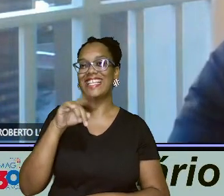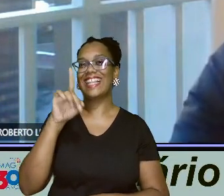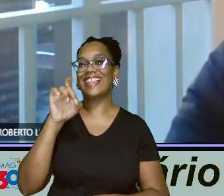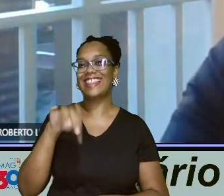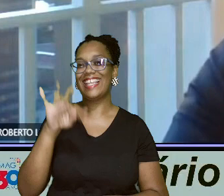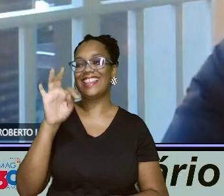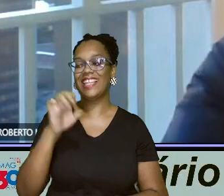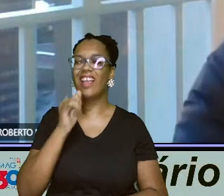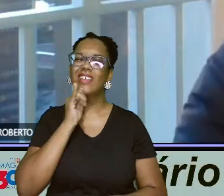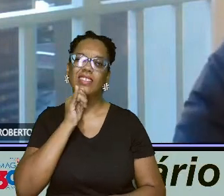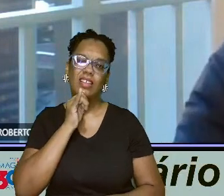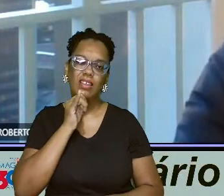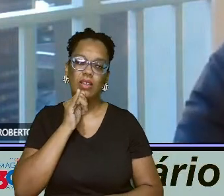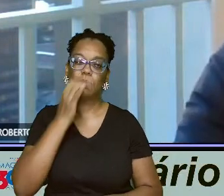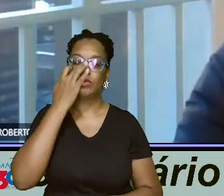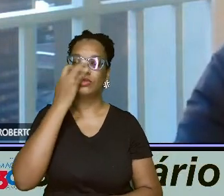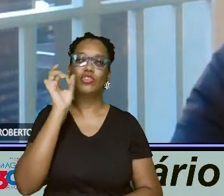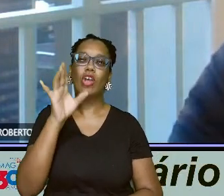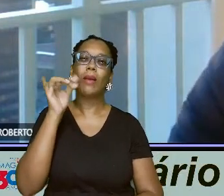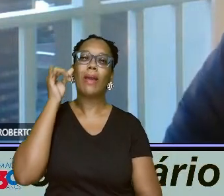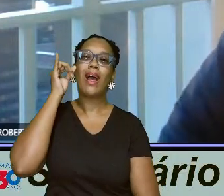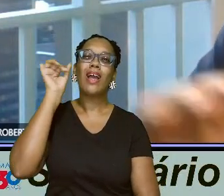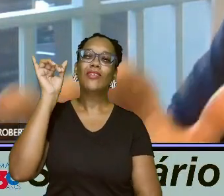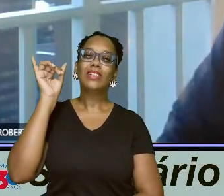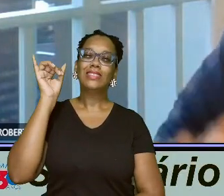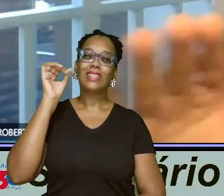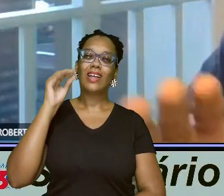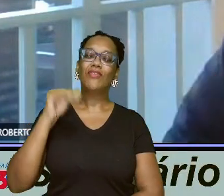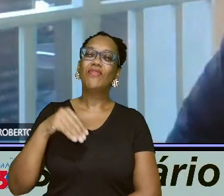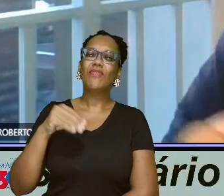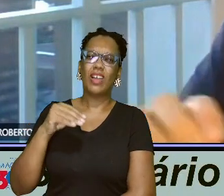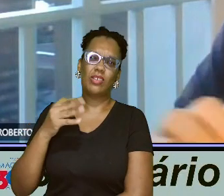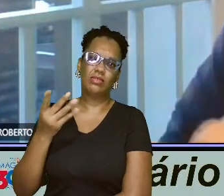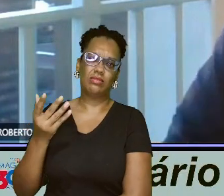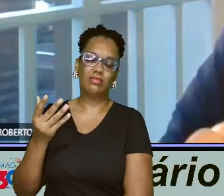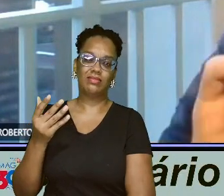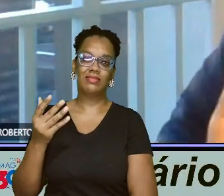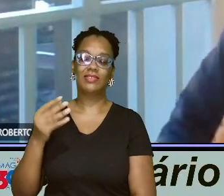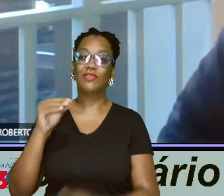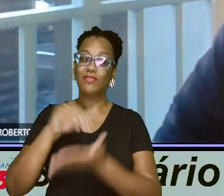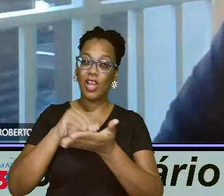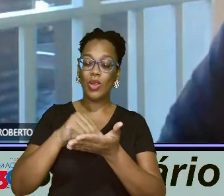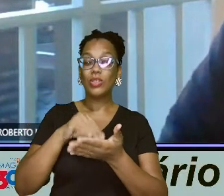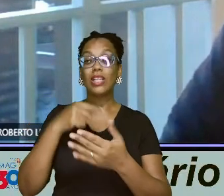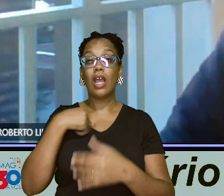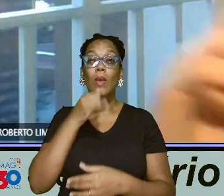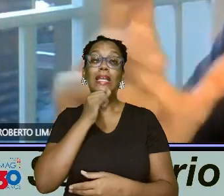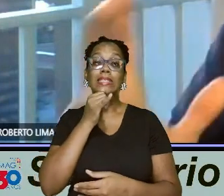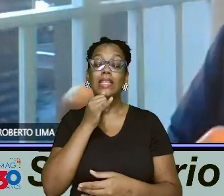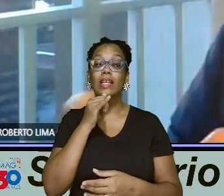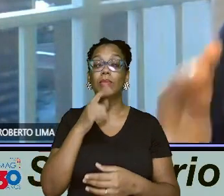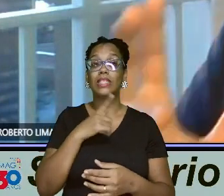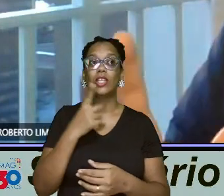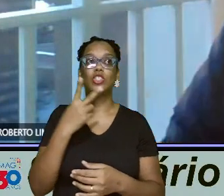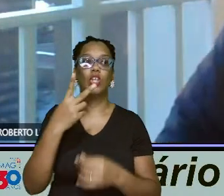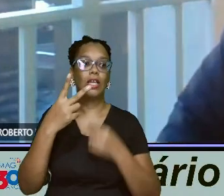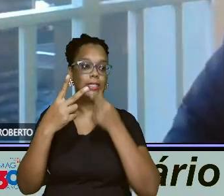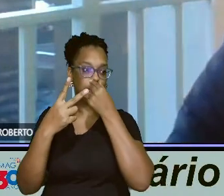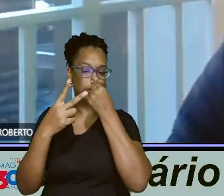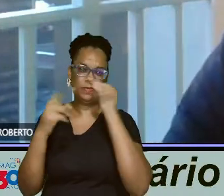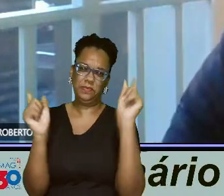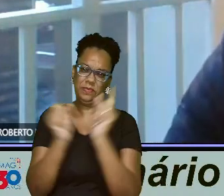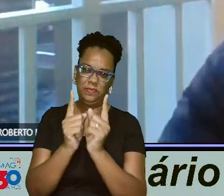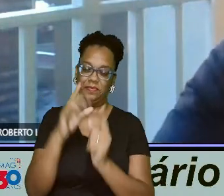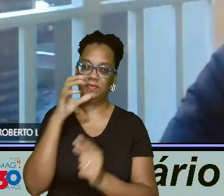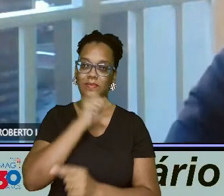só para não ficar no vácuo com relação a isso, eu citaria, por exemplo, dois casos muito rapidamente do STF,